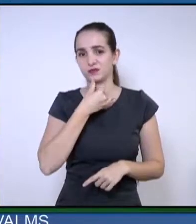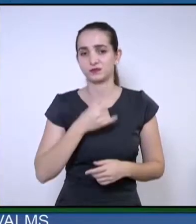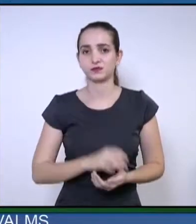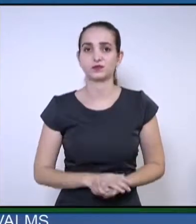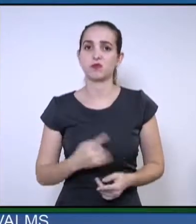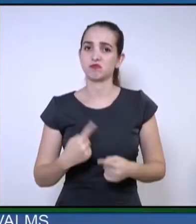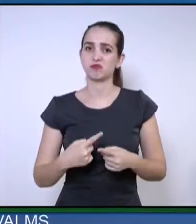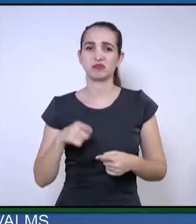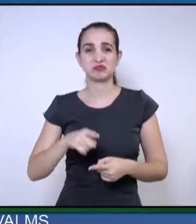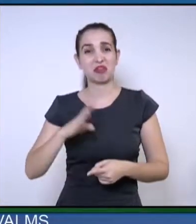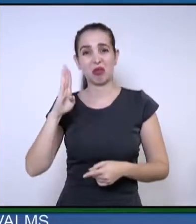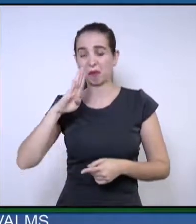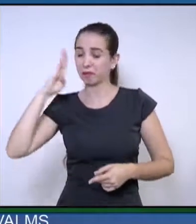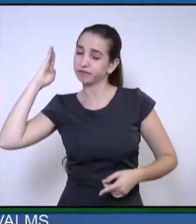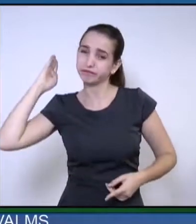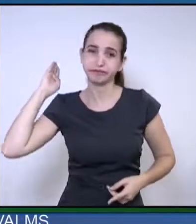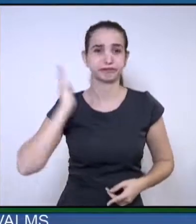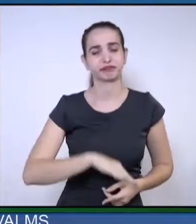Um ato covarde.